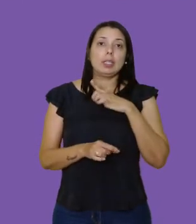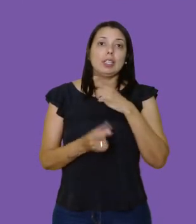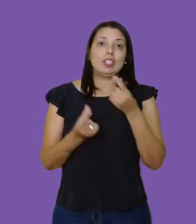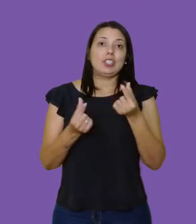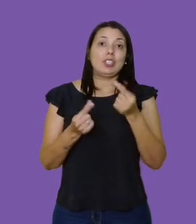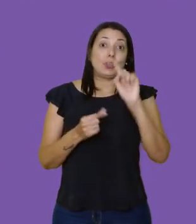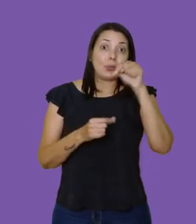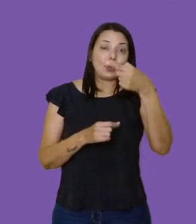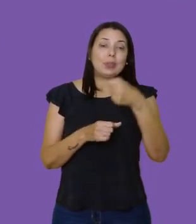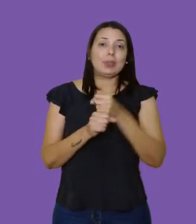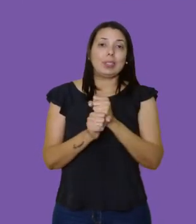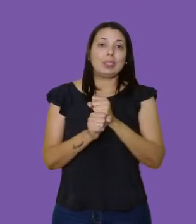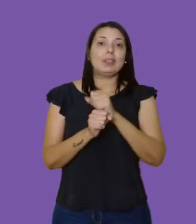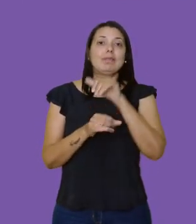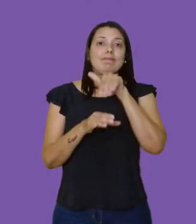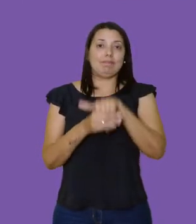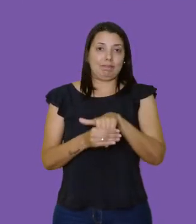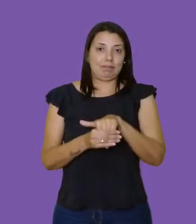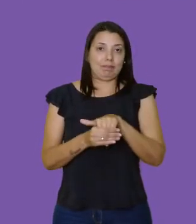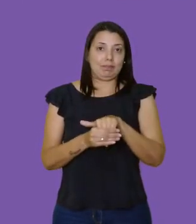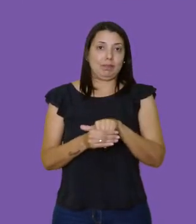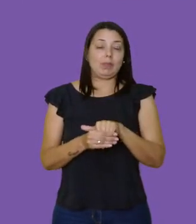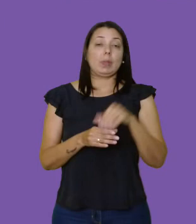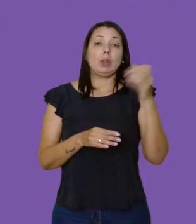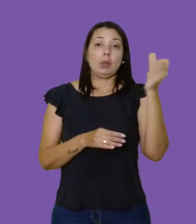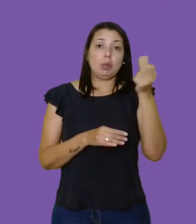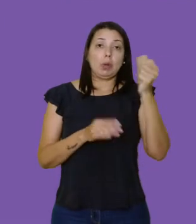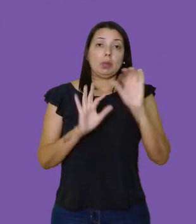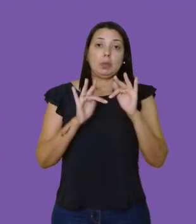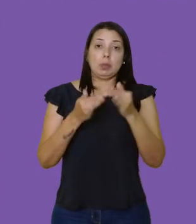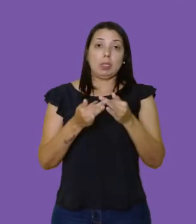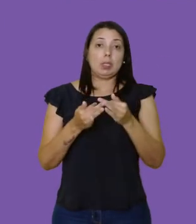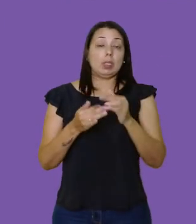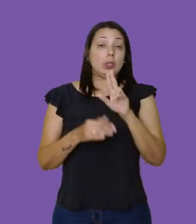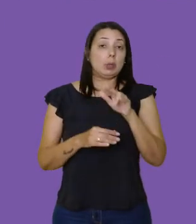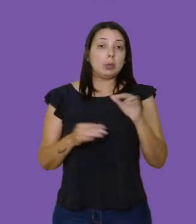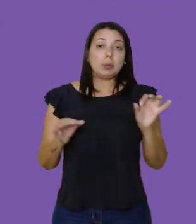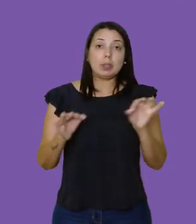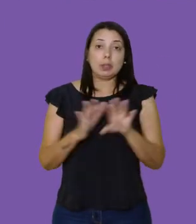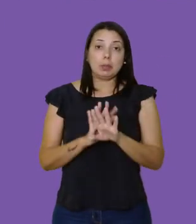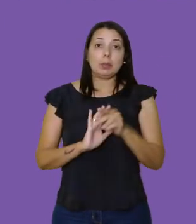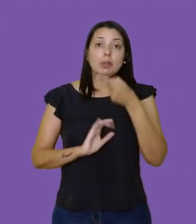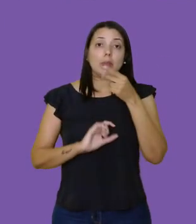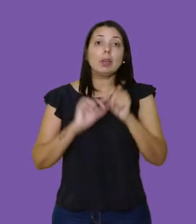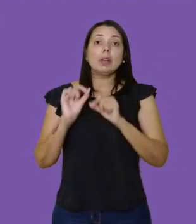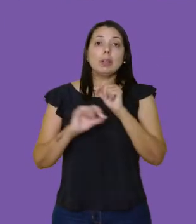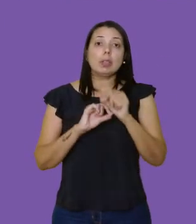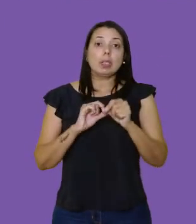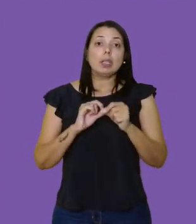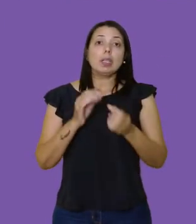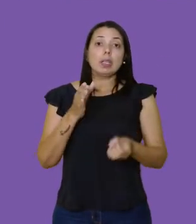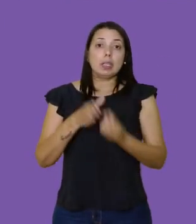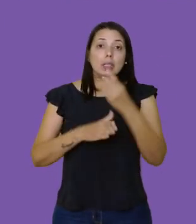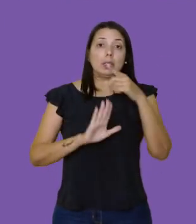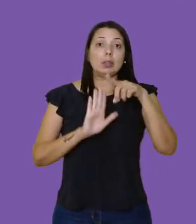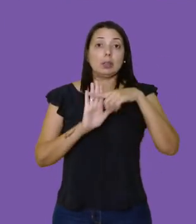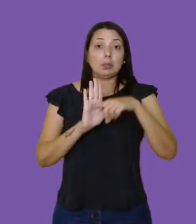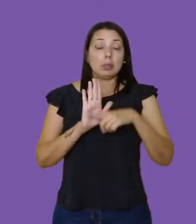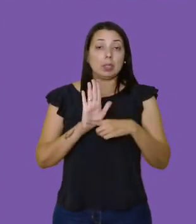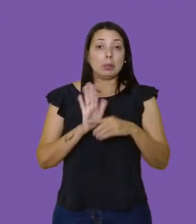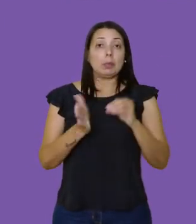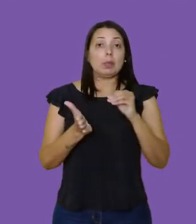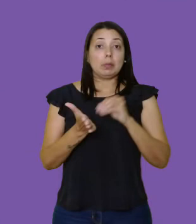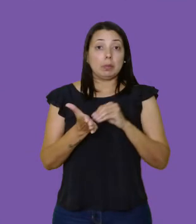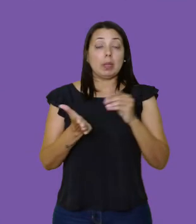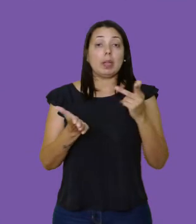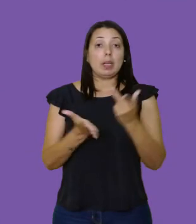o ano que vem, que é ano eleitoral. O Bolsa Família nunca teve interrupção. E eles estão dizendo o quê? Que eles estão criando um programa incerto,